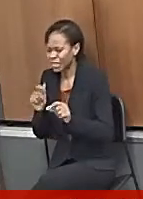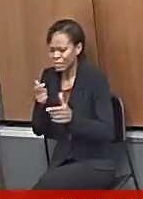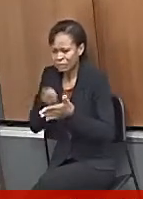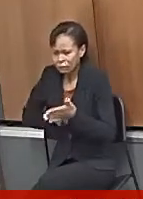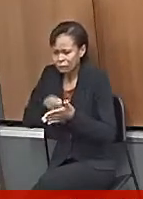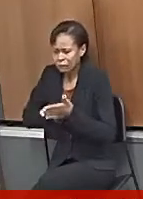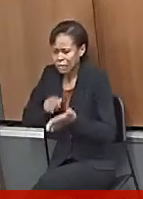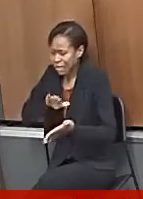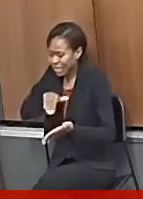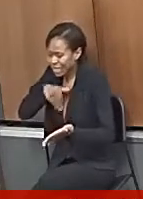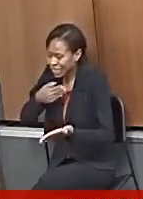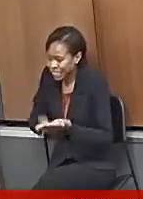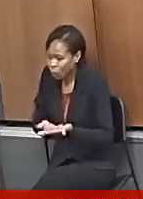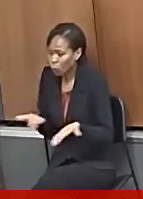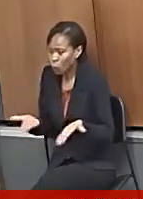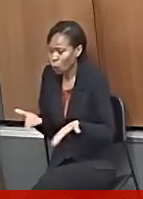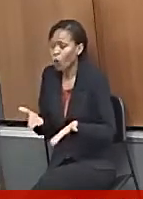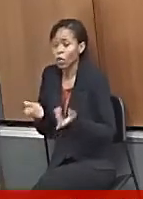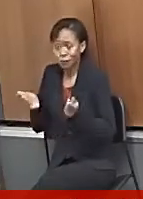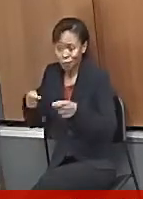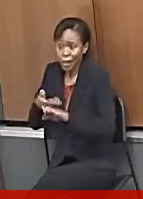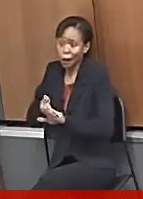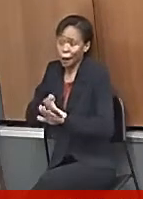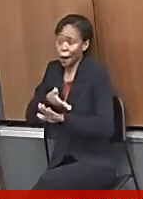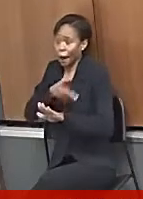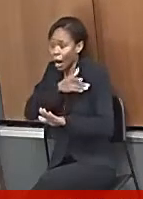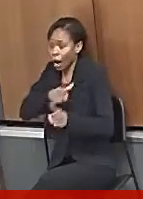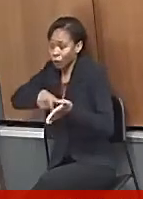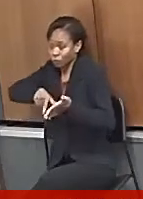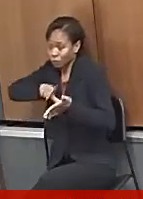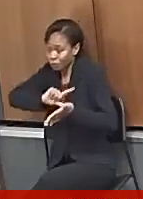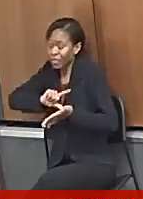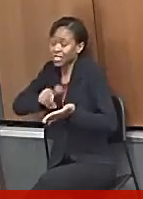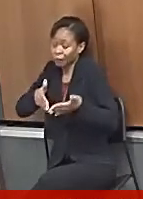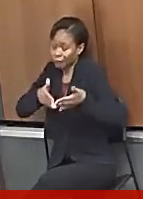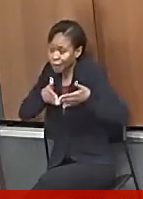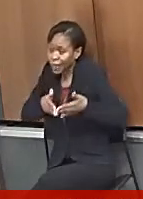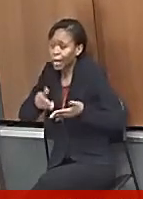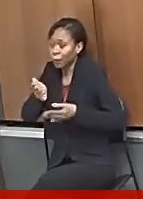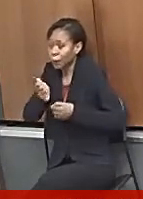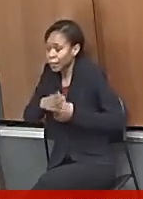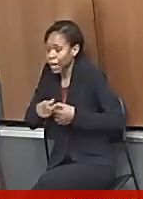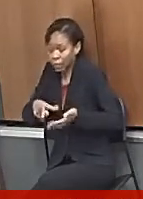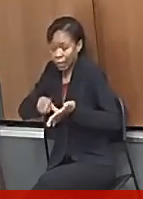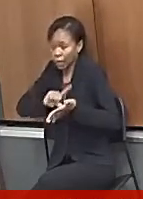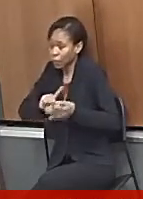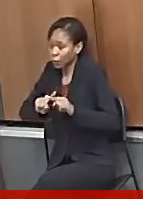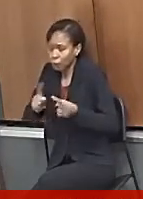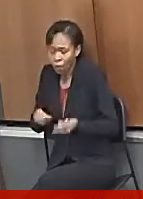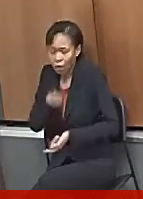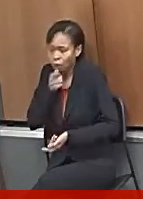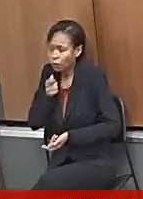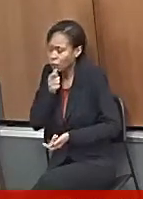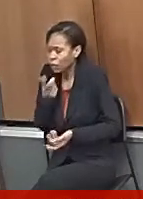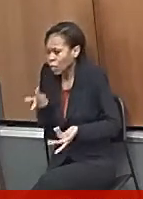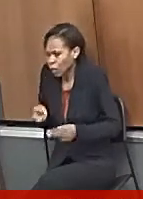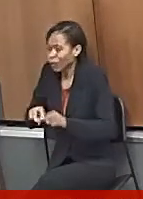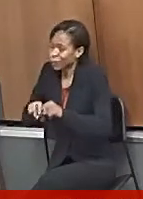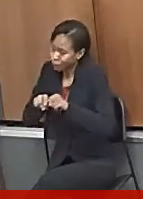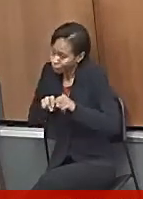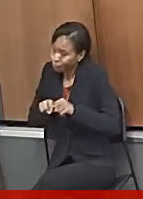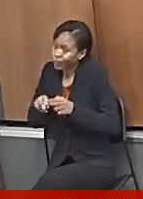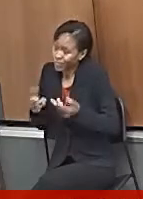afastado já poderia estar aposentado e não estão justamente por isso porque nós temos é